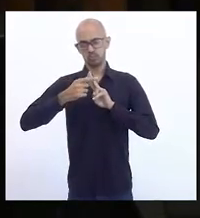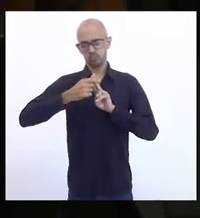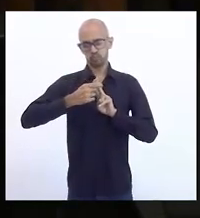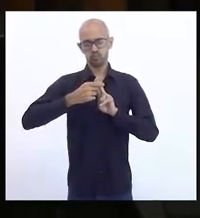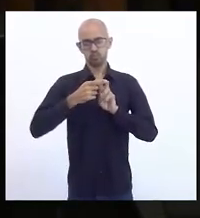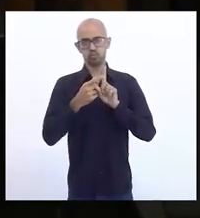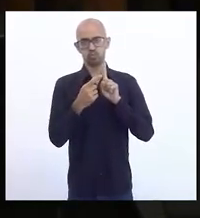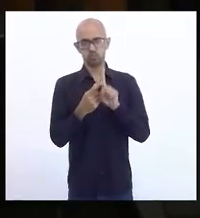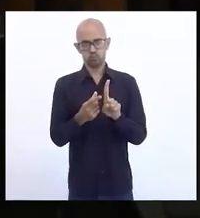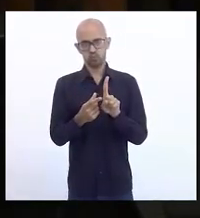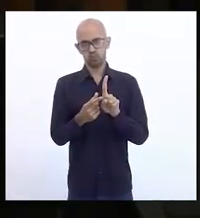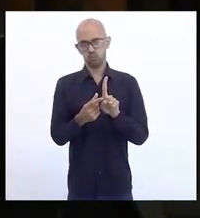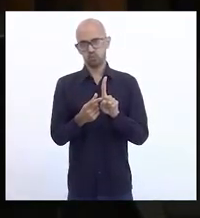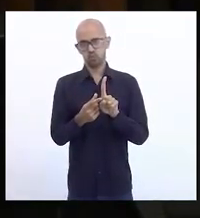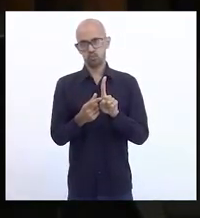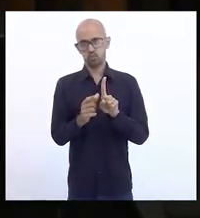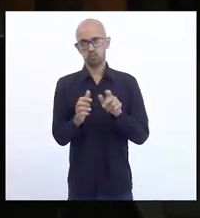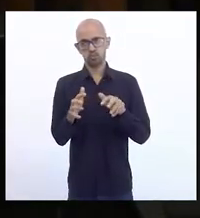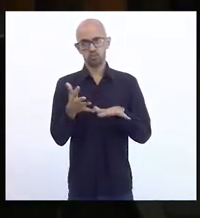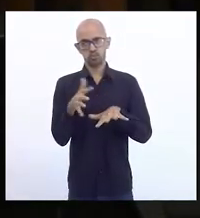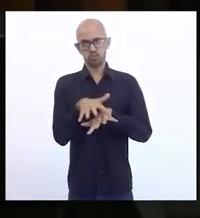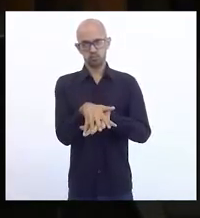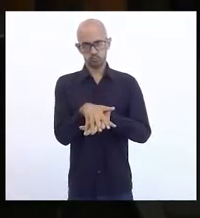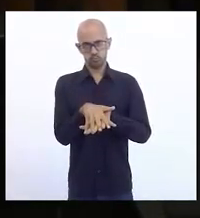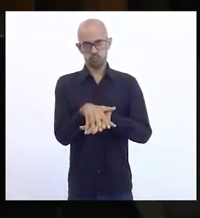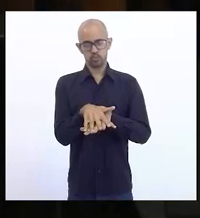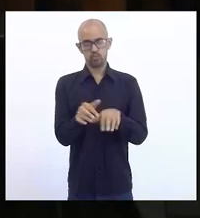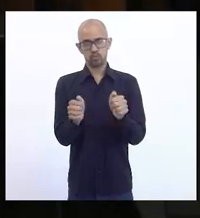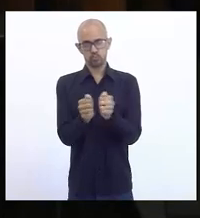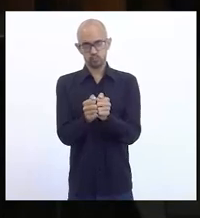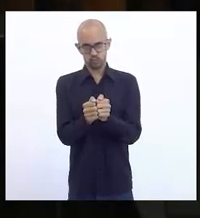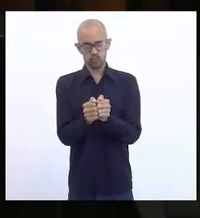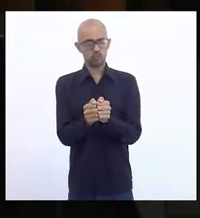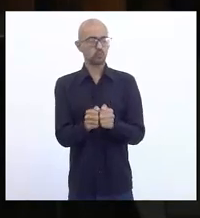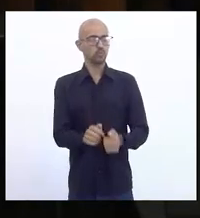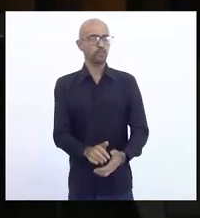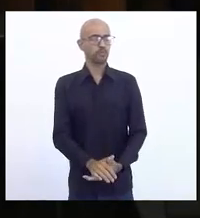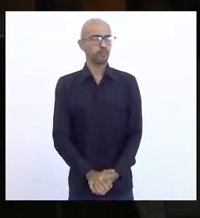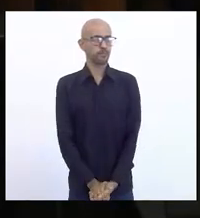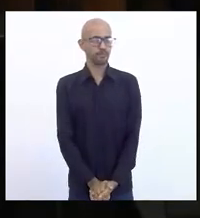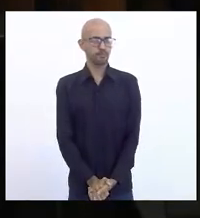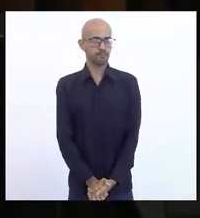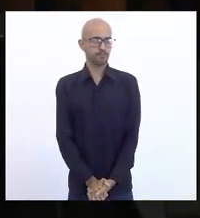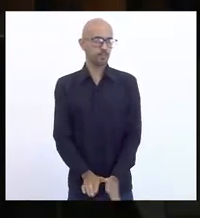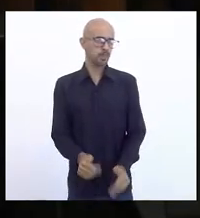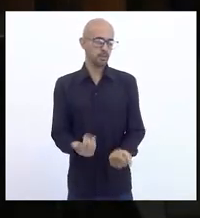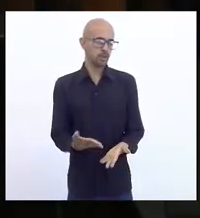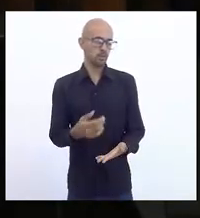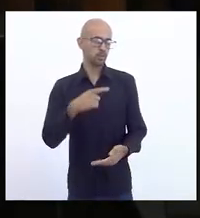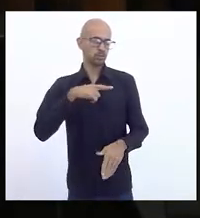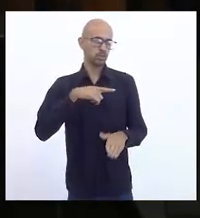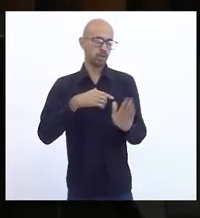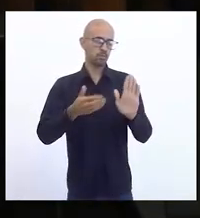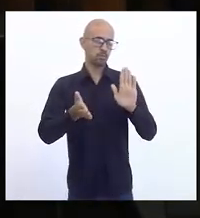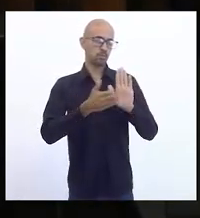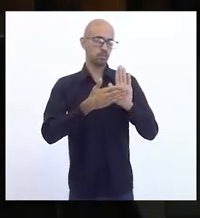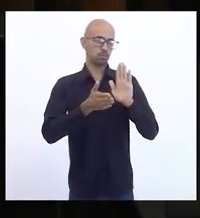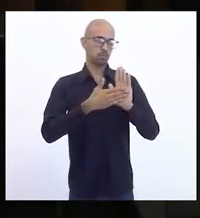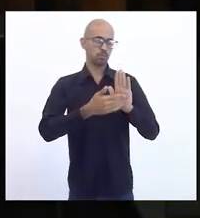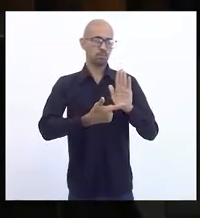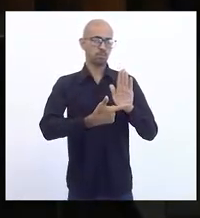universidades inseridas, a segunda na primeira, a UESO na UERJ. Então, se mandou uma proposta para